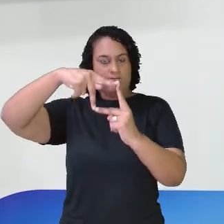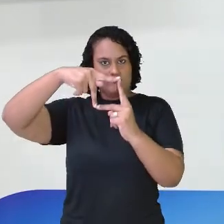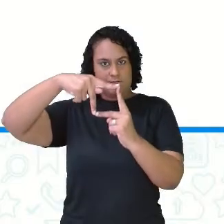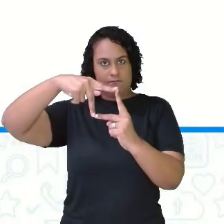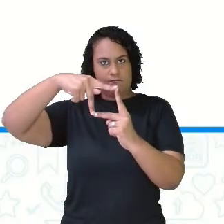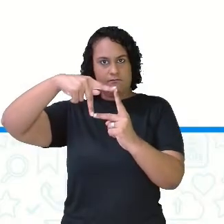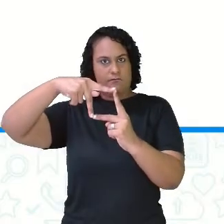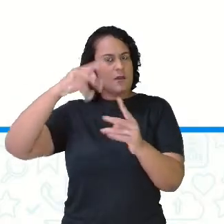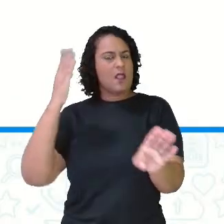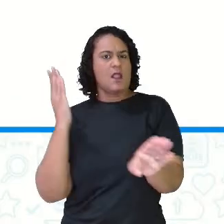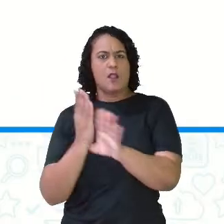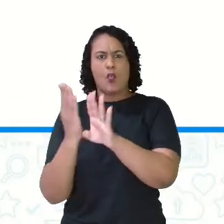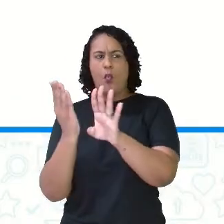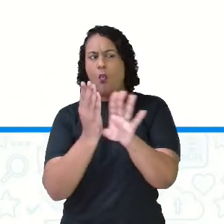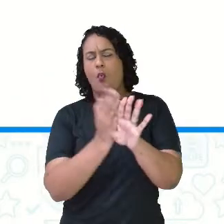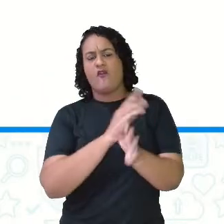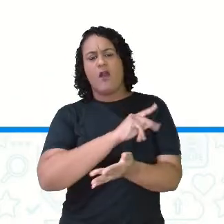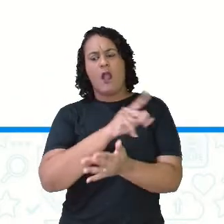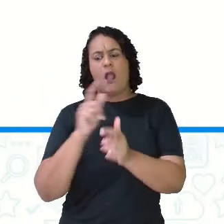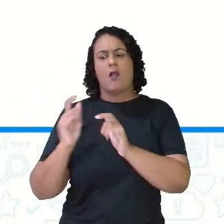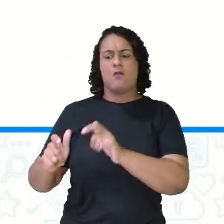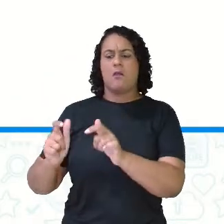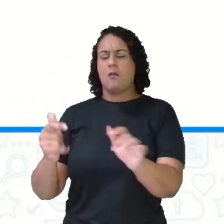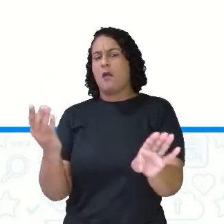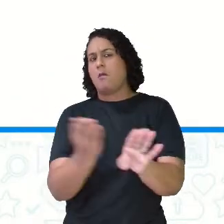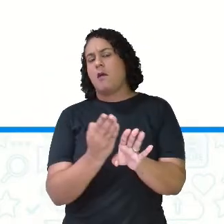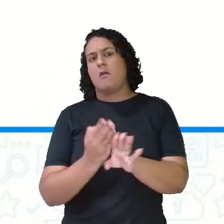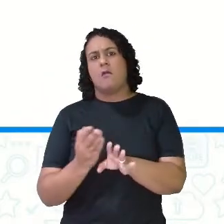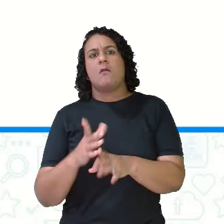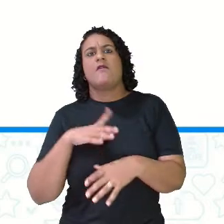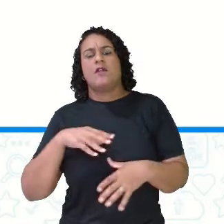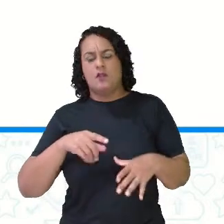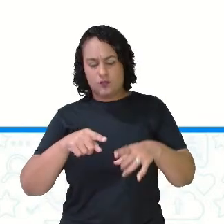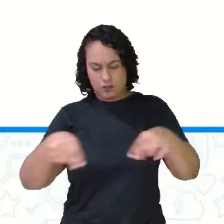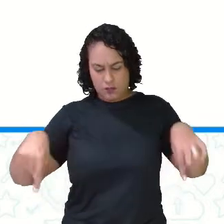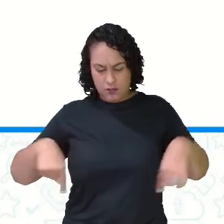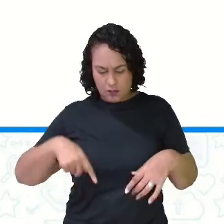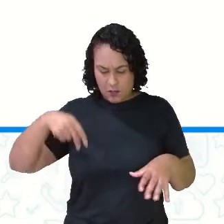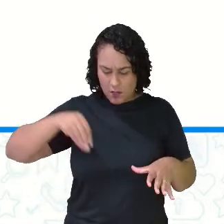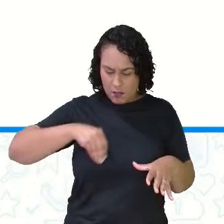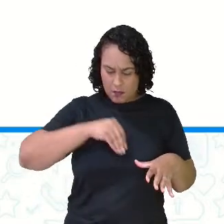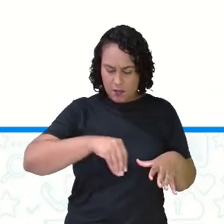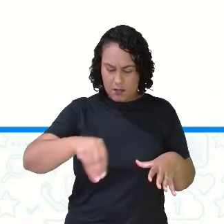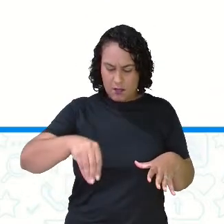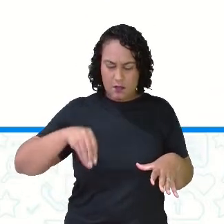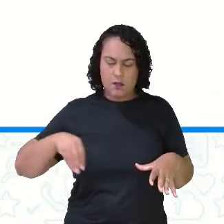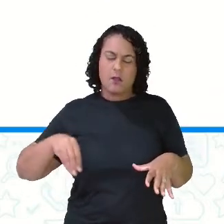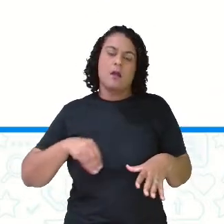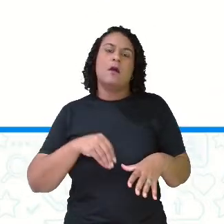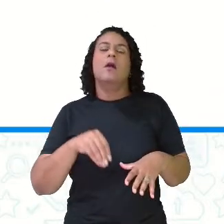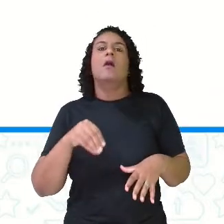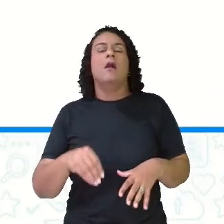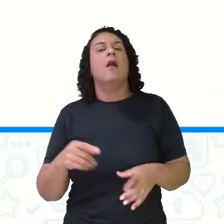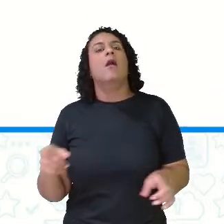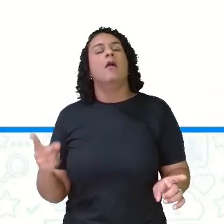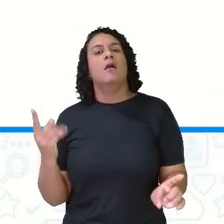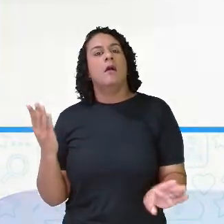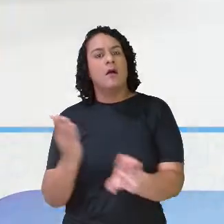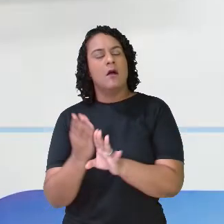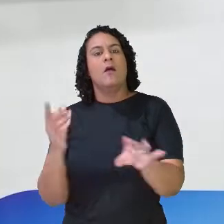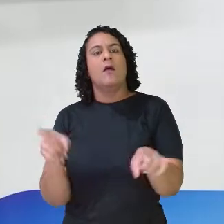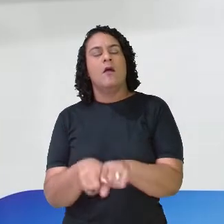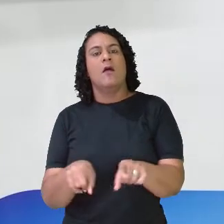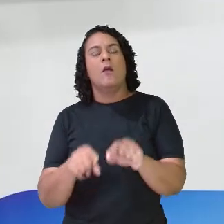Quadrado a gente encontra em muitos lugares, né? Eu falei do tabuleiro de jogos. Você pode encontrar, por exemplo,